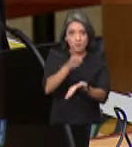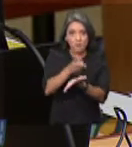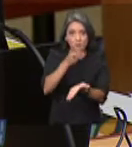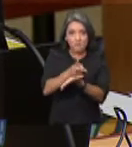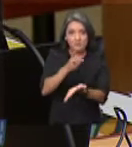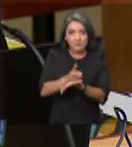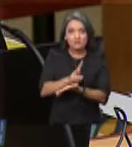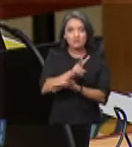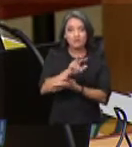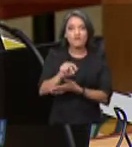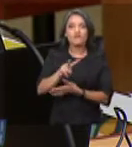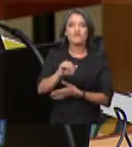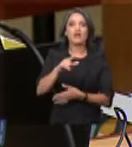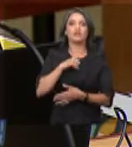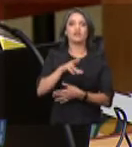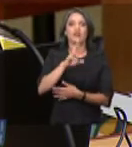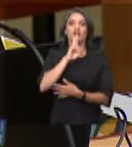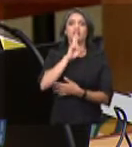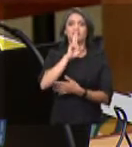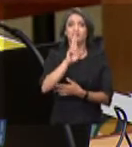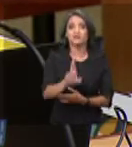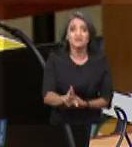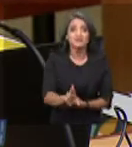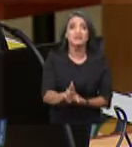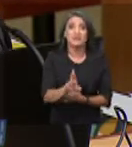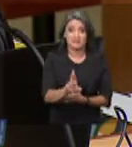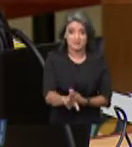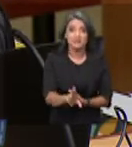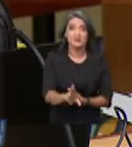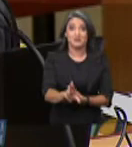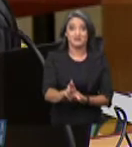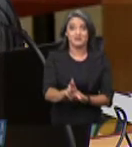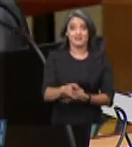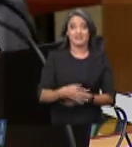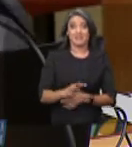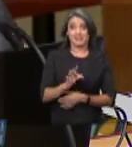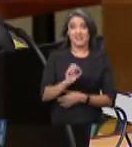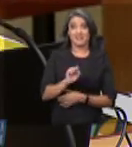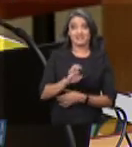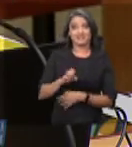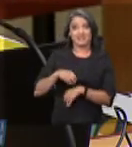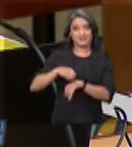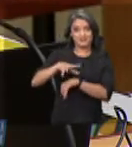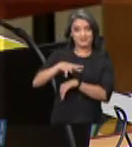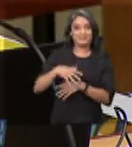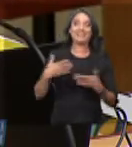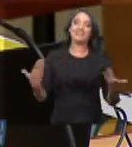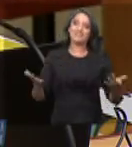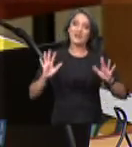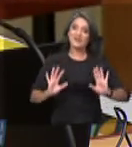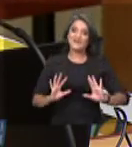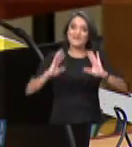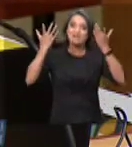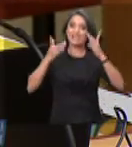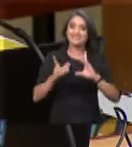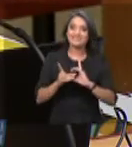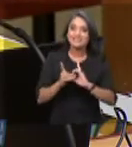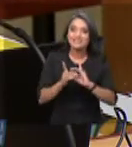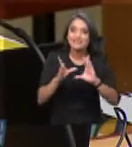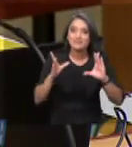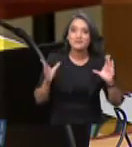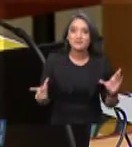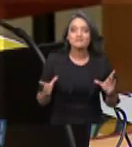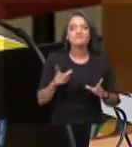Superior Eleitoral estará proclamando os resultados então a grande festa da Democracia tem